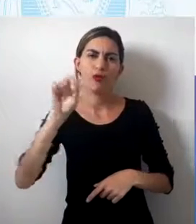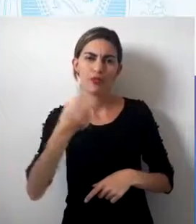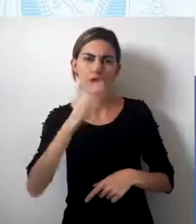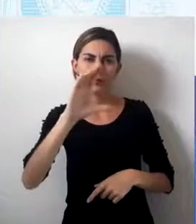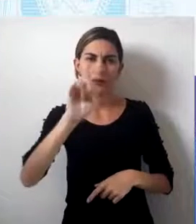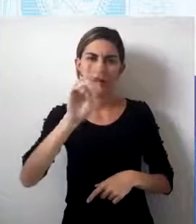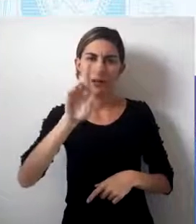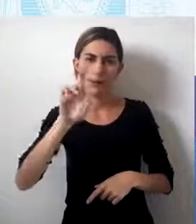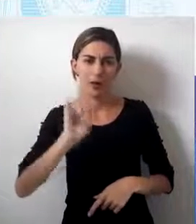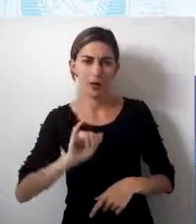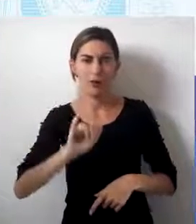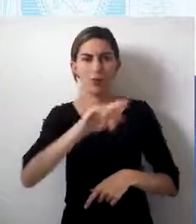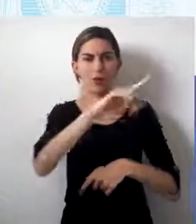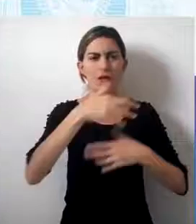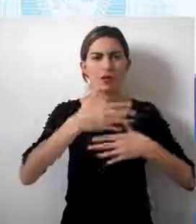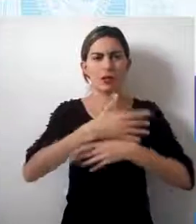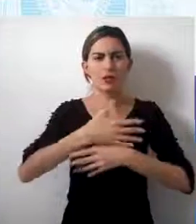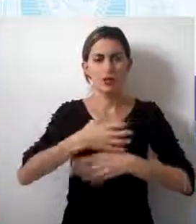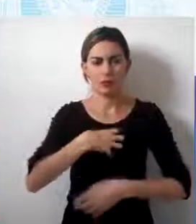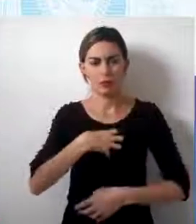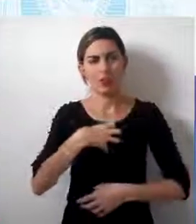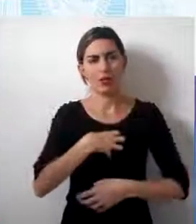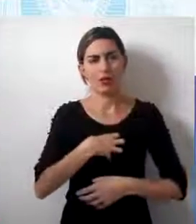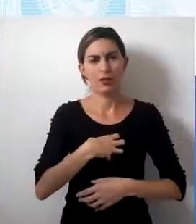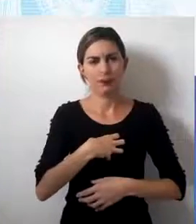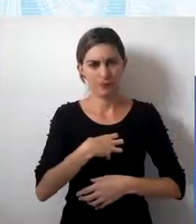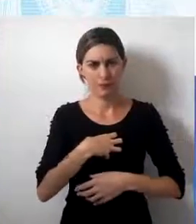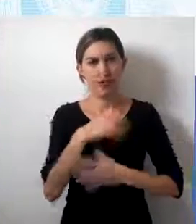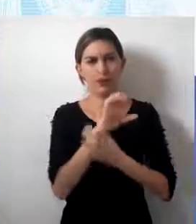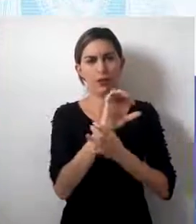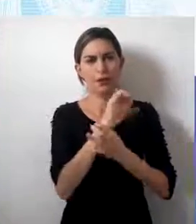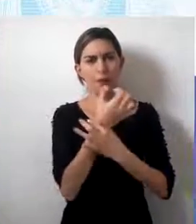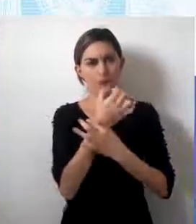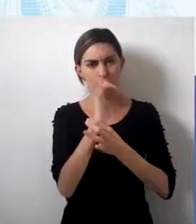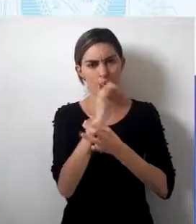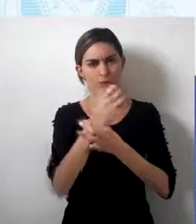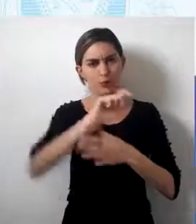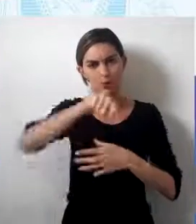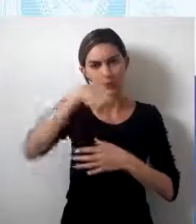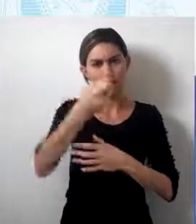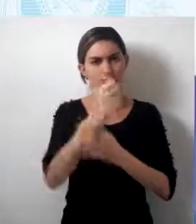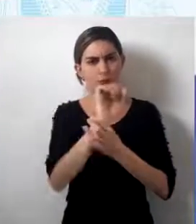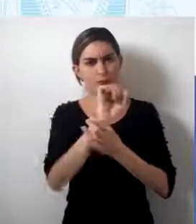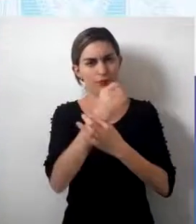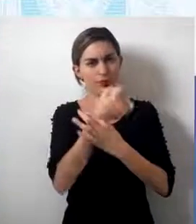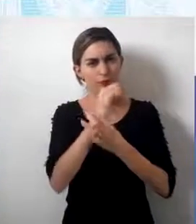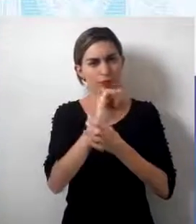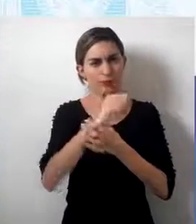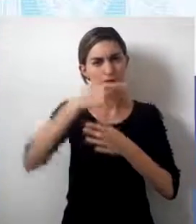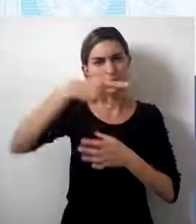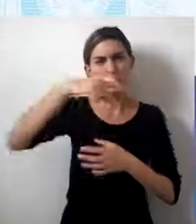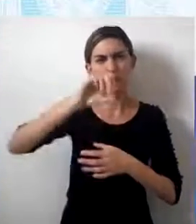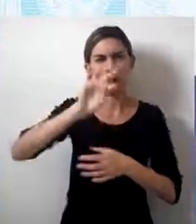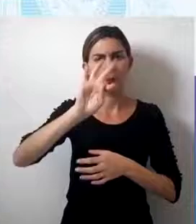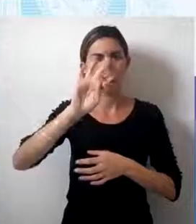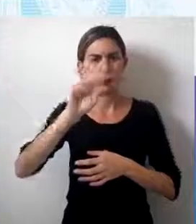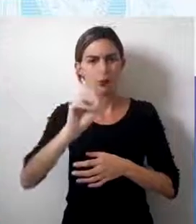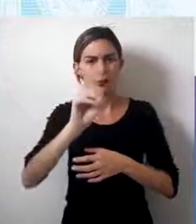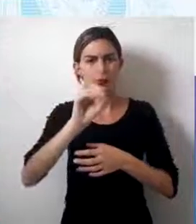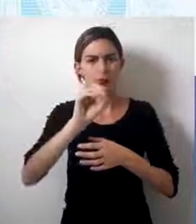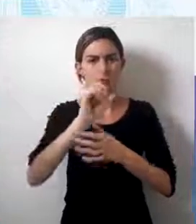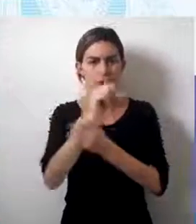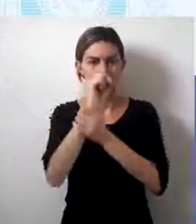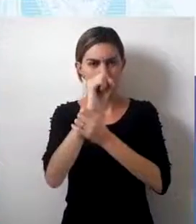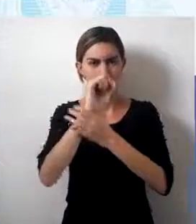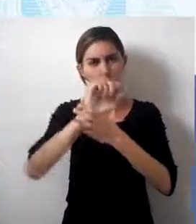Então, vários outros territórios, vários outros pontos do território nacional, eles foram já visitados,